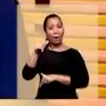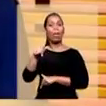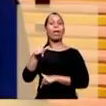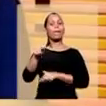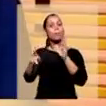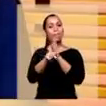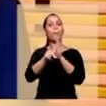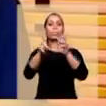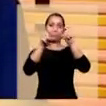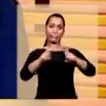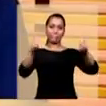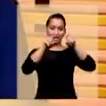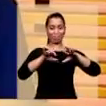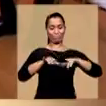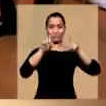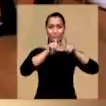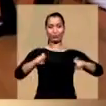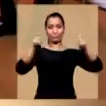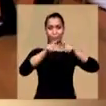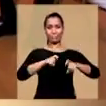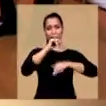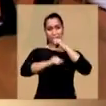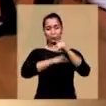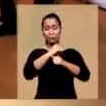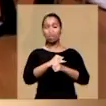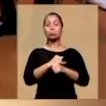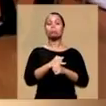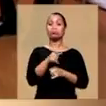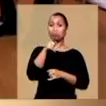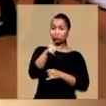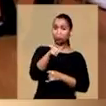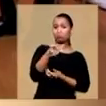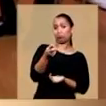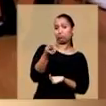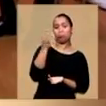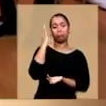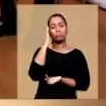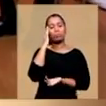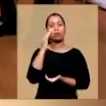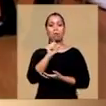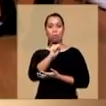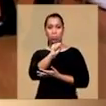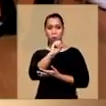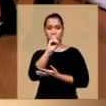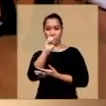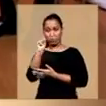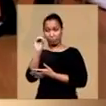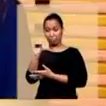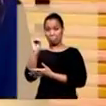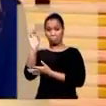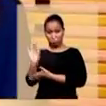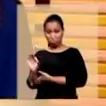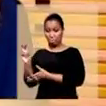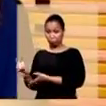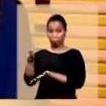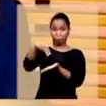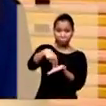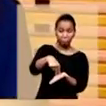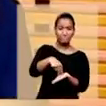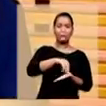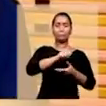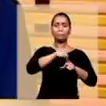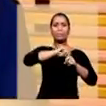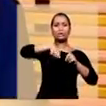nosso trabalho é pela online, internet. é pela internet. Para vocês terem uma ideia, se isso é 80%, em janeiro